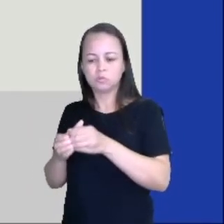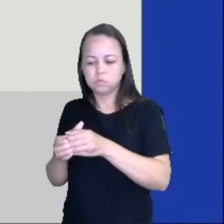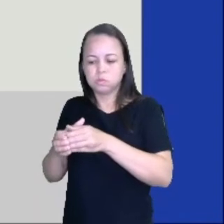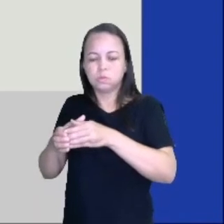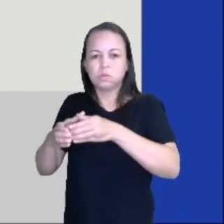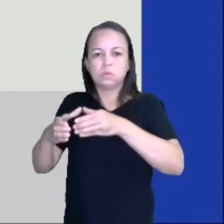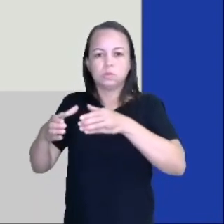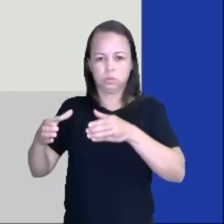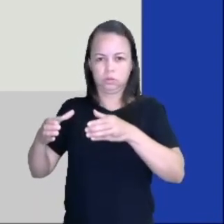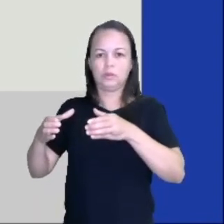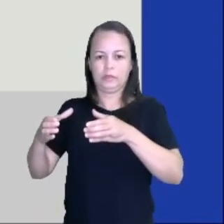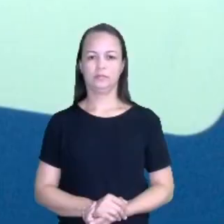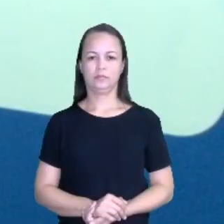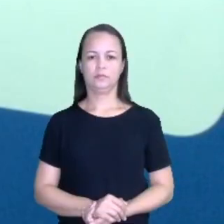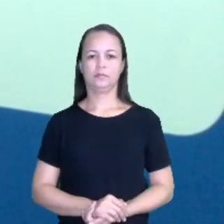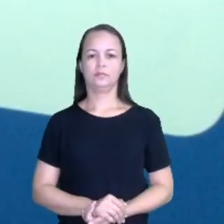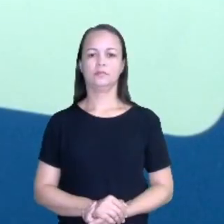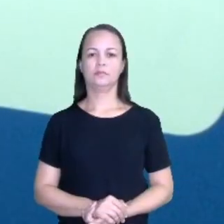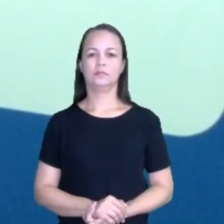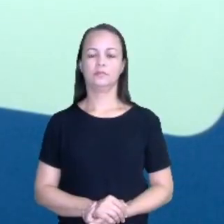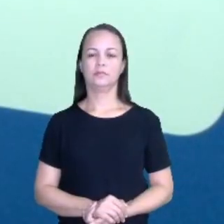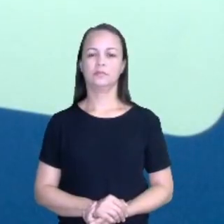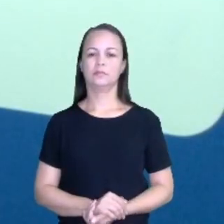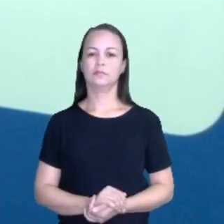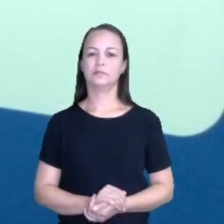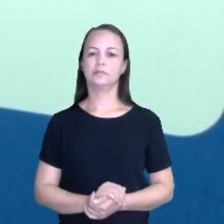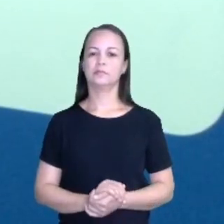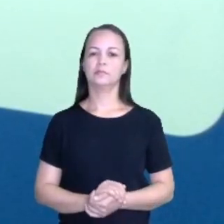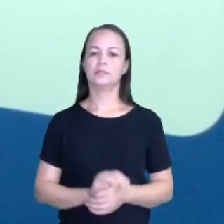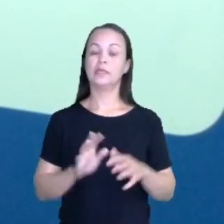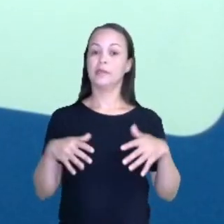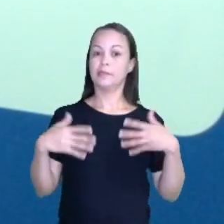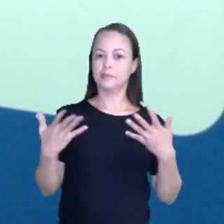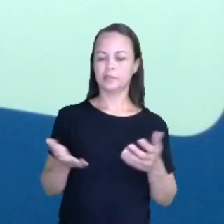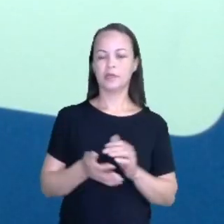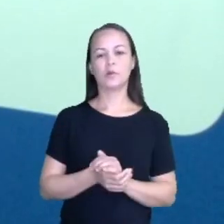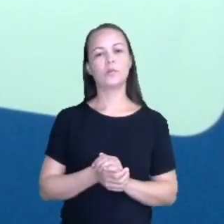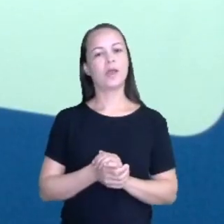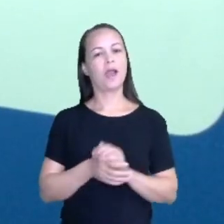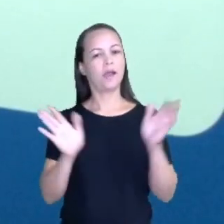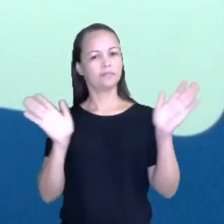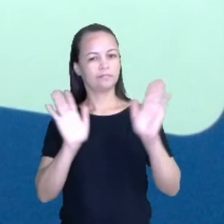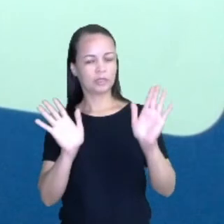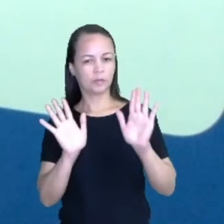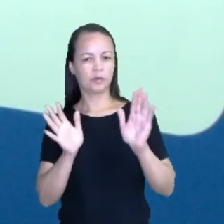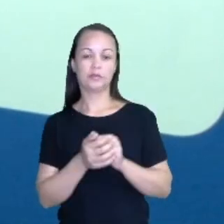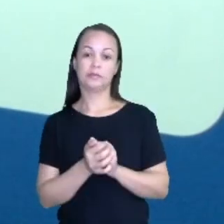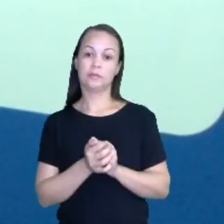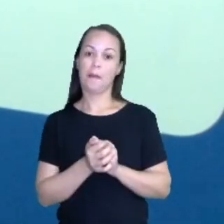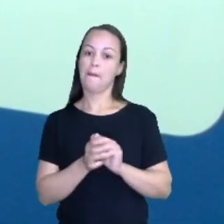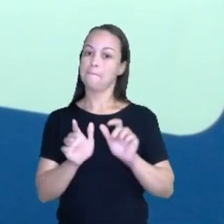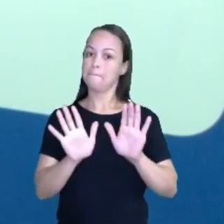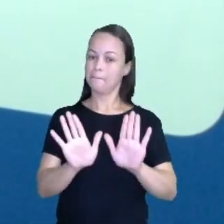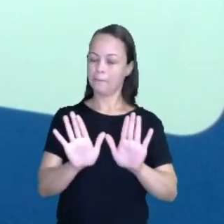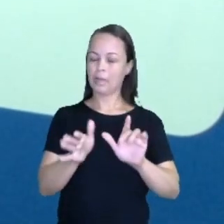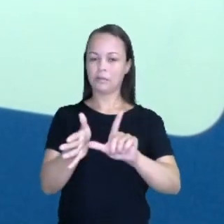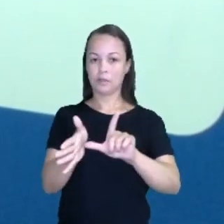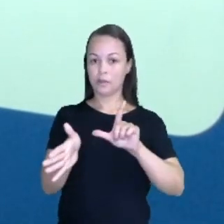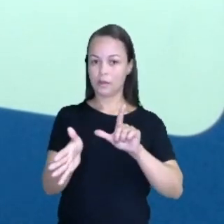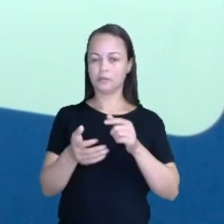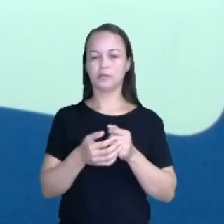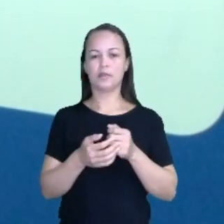forma, né? De formato. Então, pessoal, até a próxima, mas antes, lembrem da